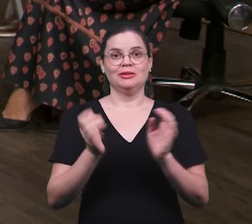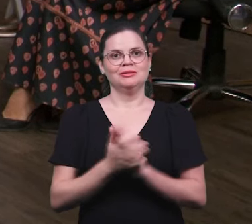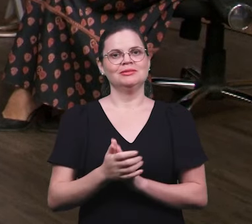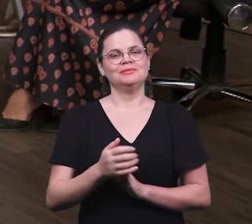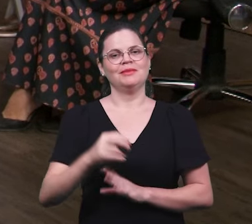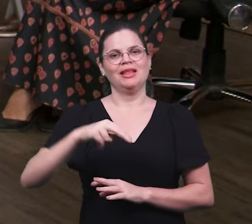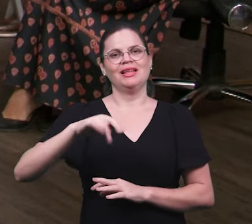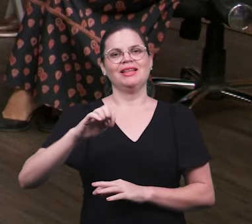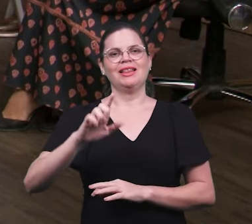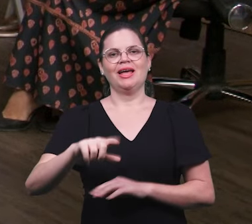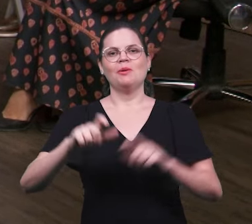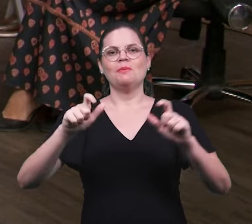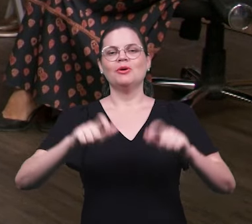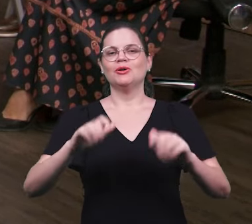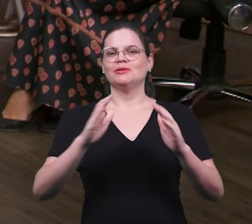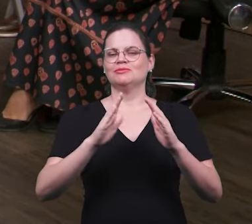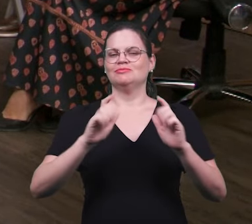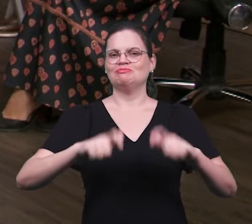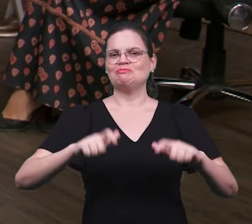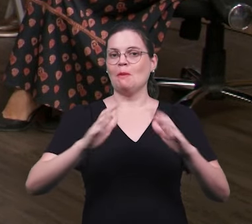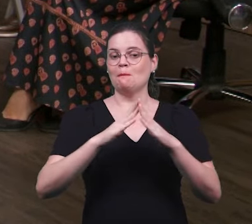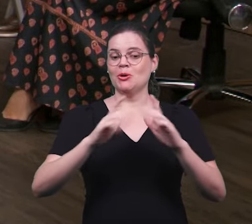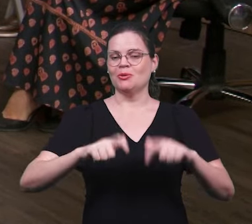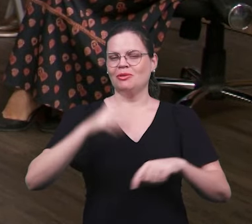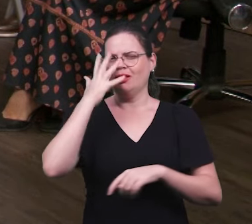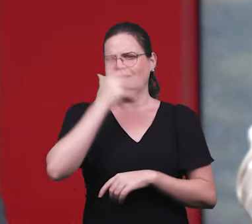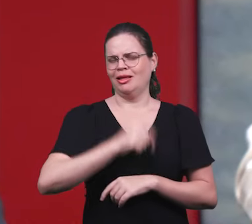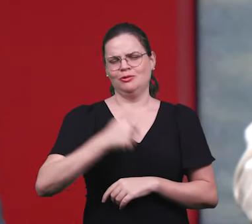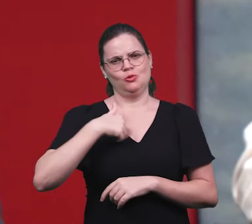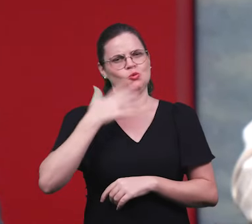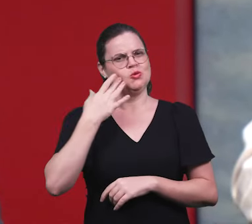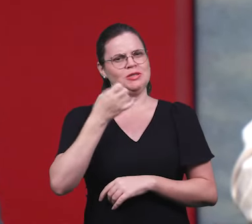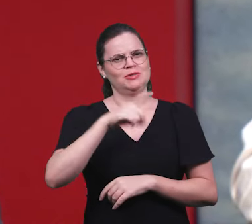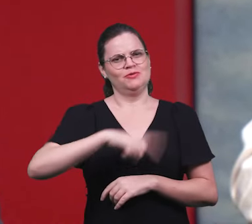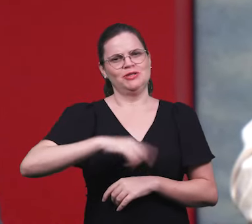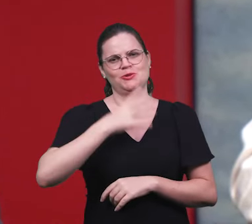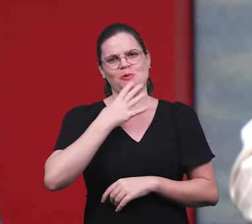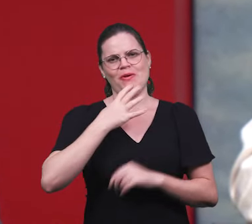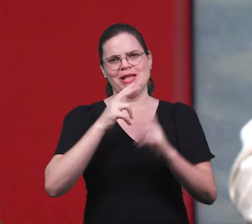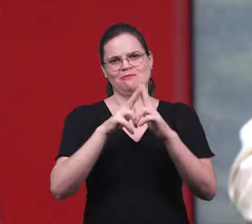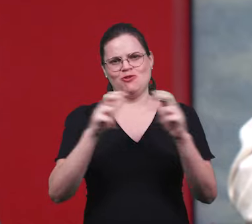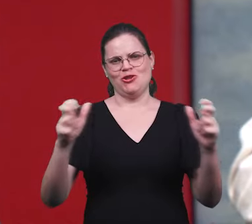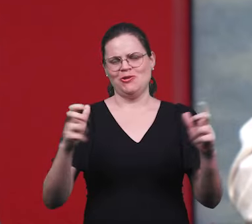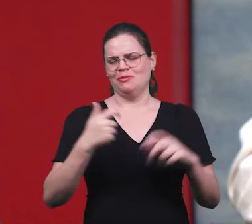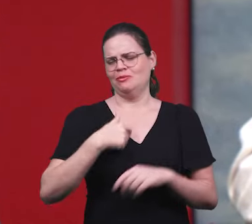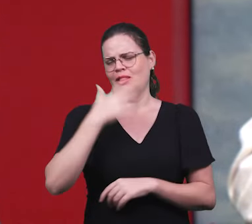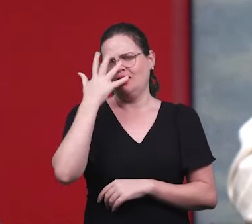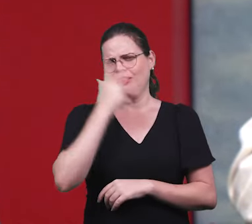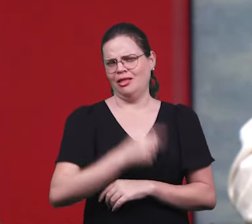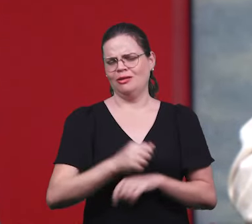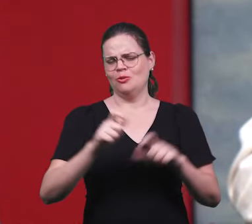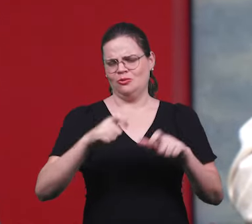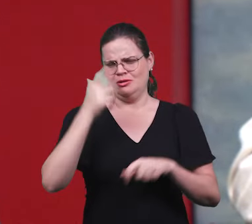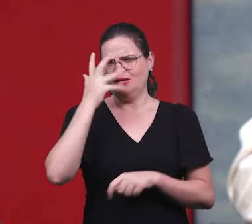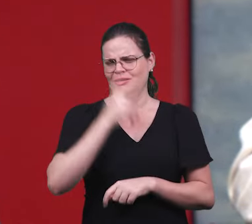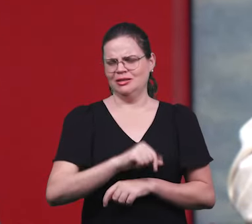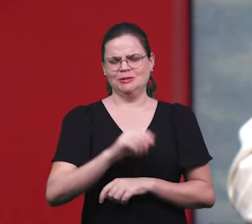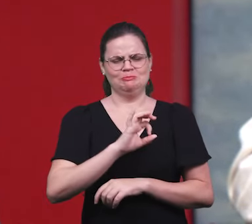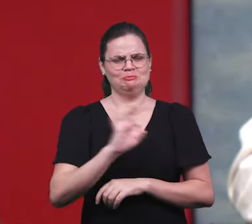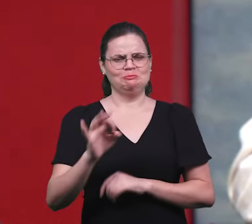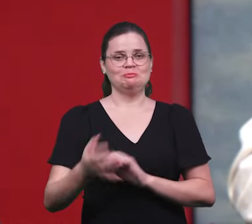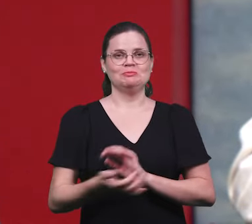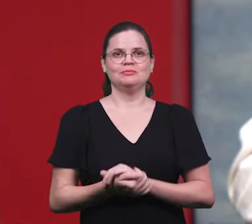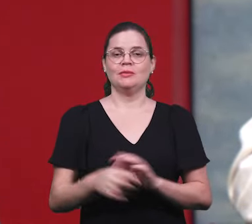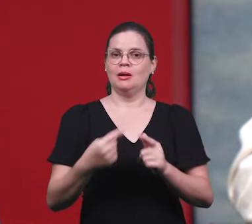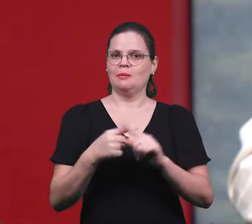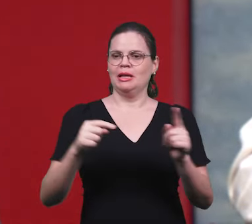Natanael primeiro mora num lugar lindo, né? Não sei aí quantos ouvintes aí conhecem Florianópolis, mas é um lugar de uma beleza extraordinária.